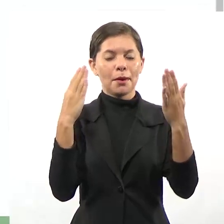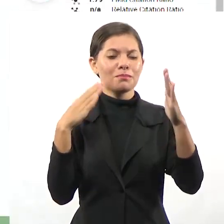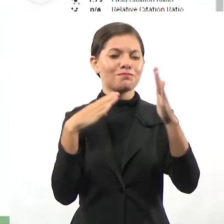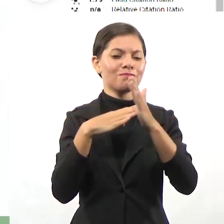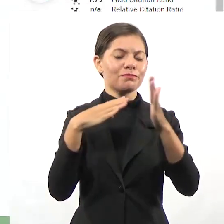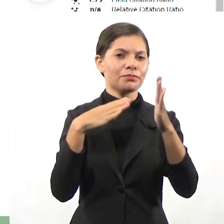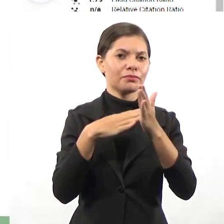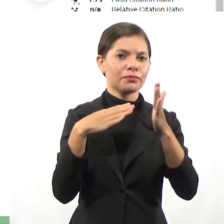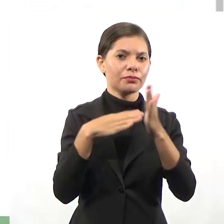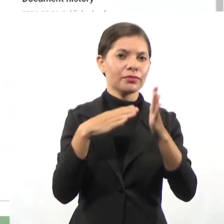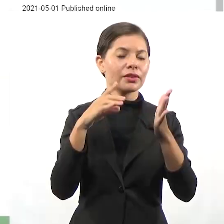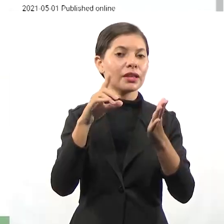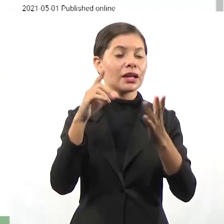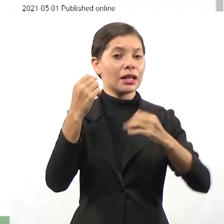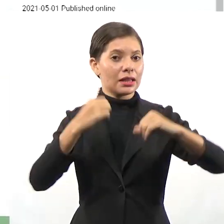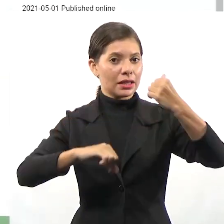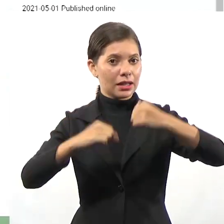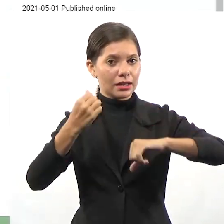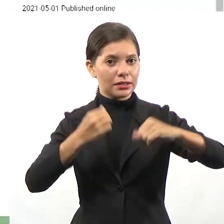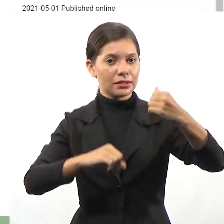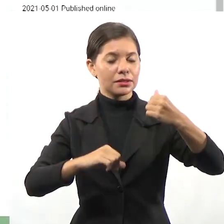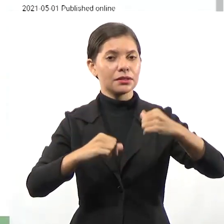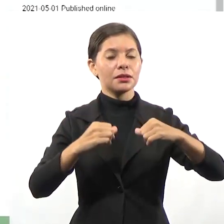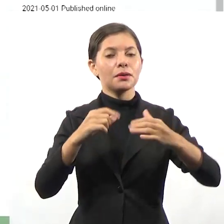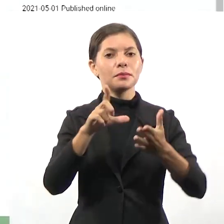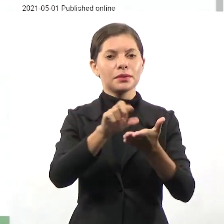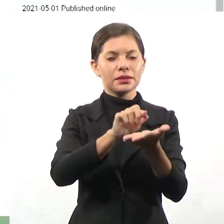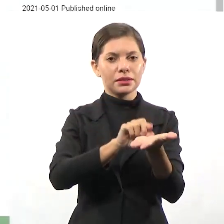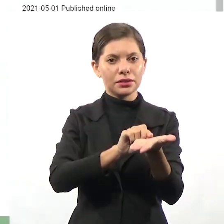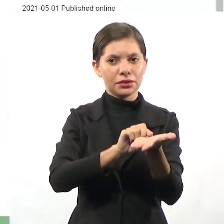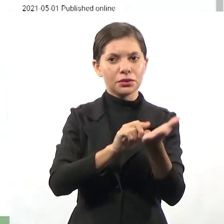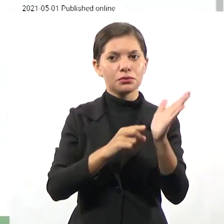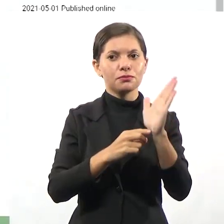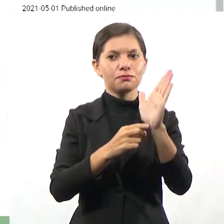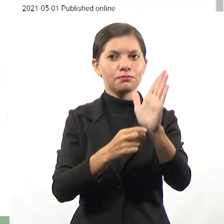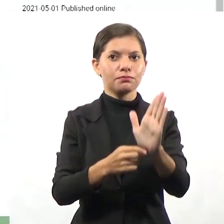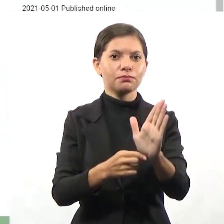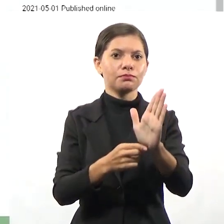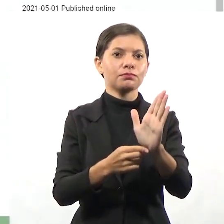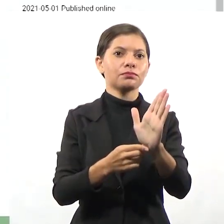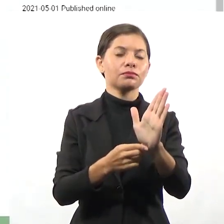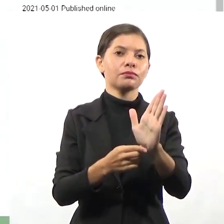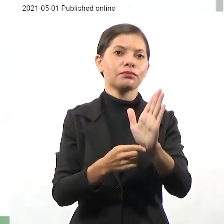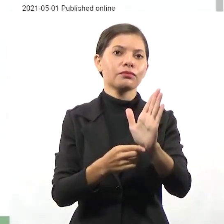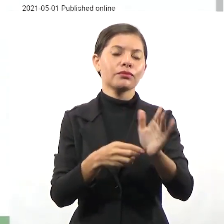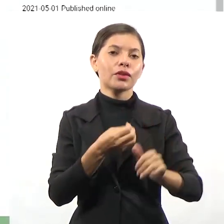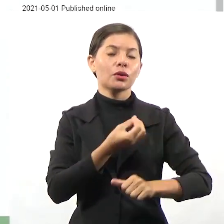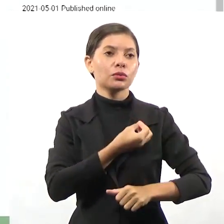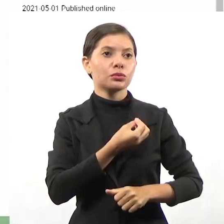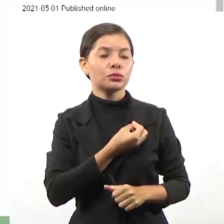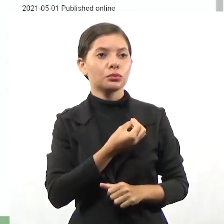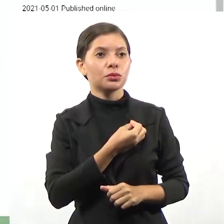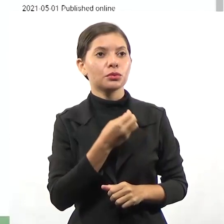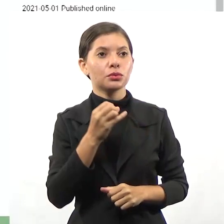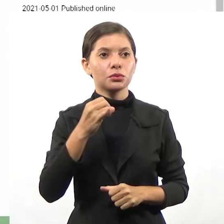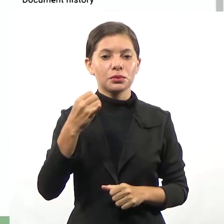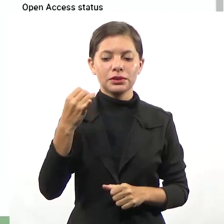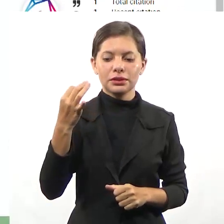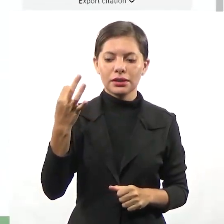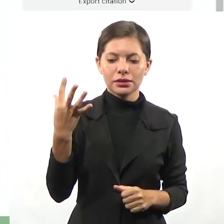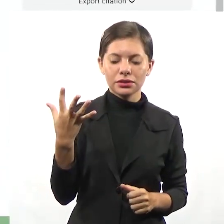vai fornecer algumas métricas em relação à questão, a quantidade de citações recentes e